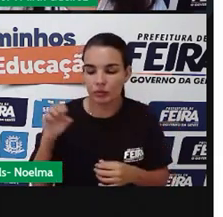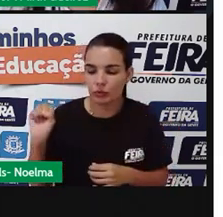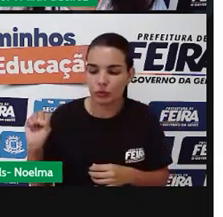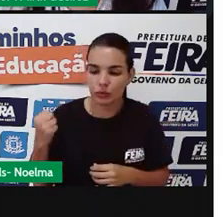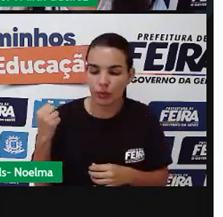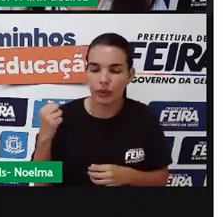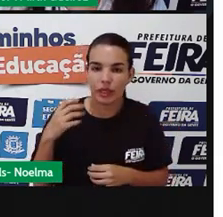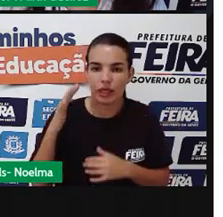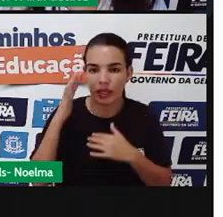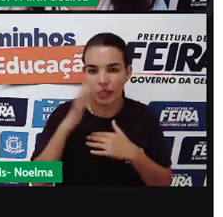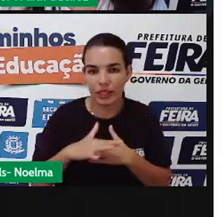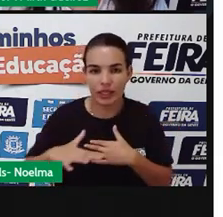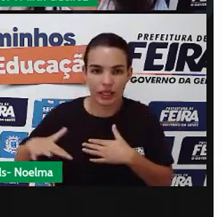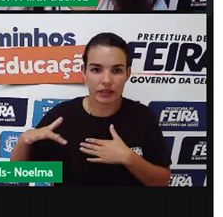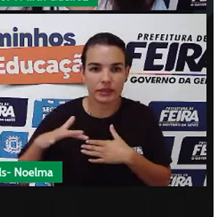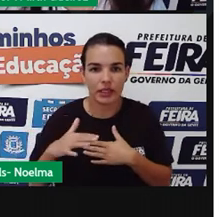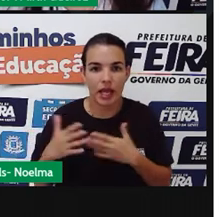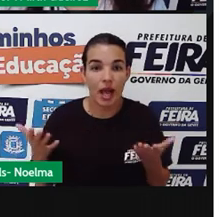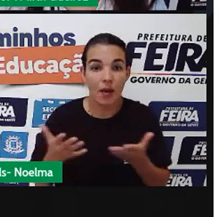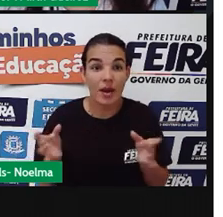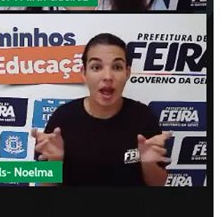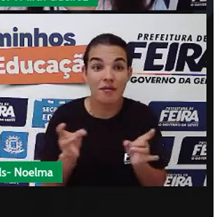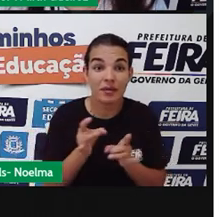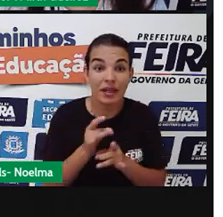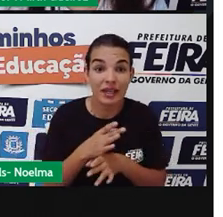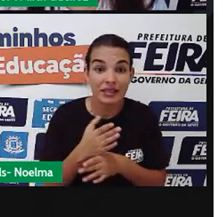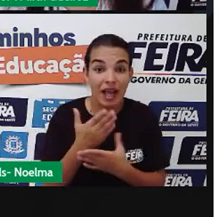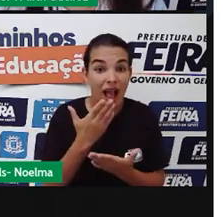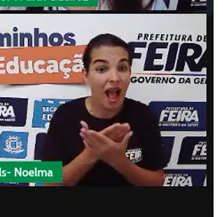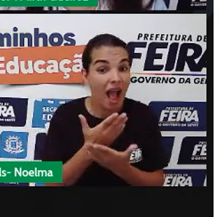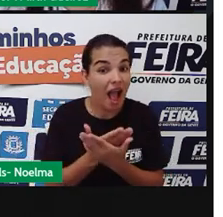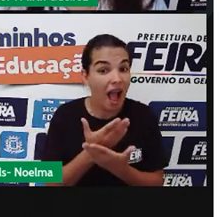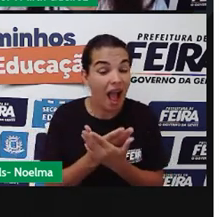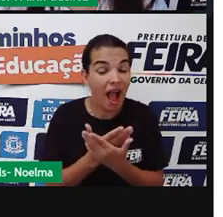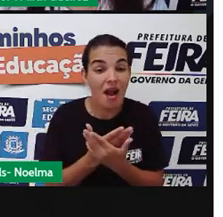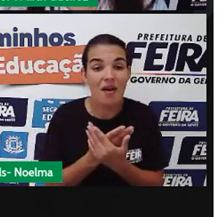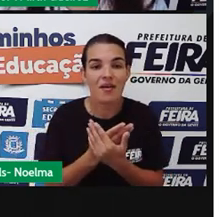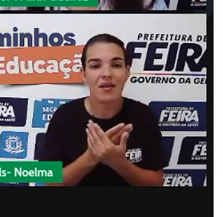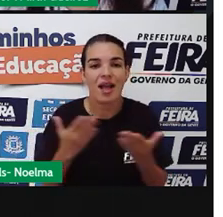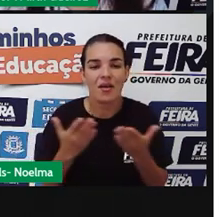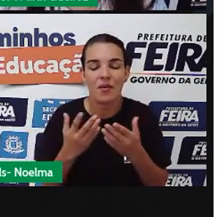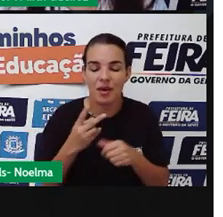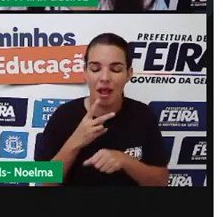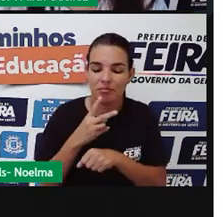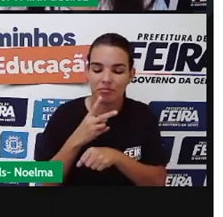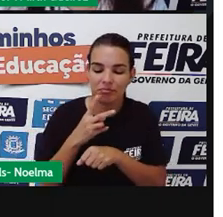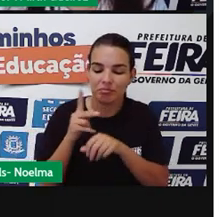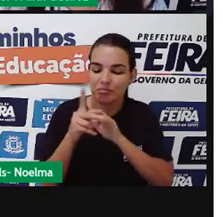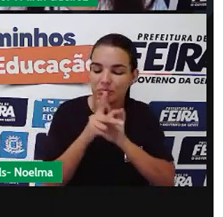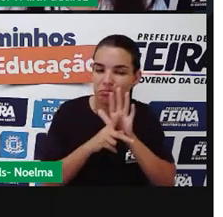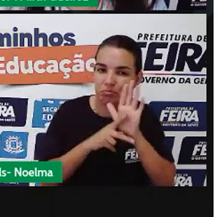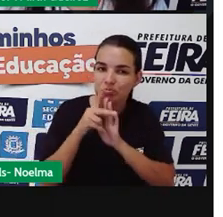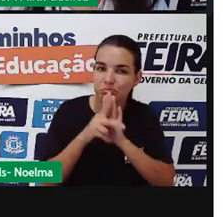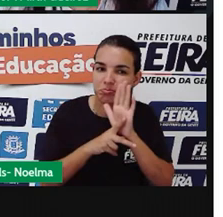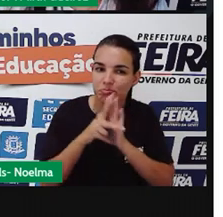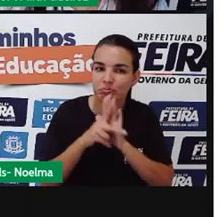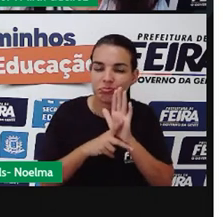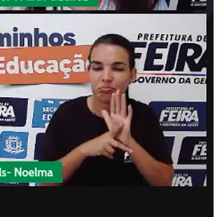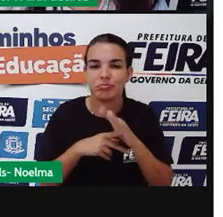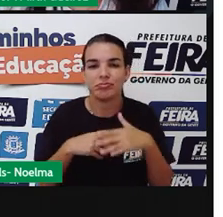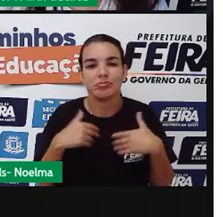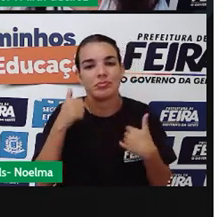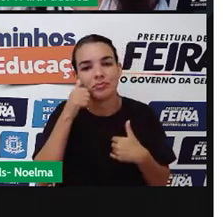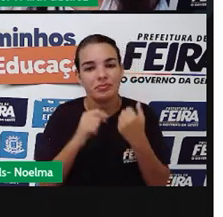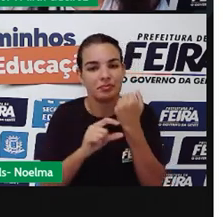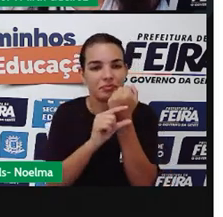Bandeira. E para finalizar a nossa aula, eu trouxe aqui um poema de Cecília